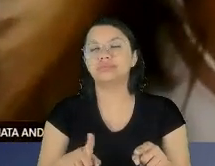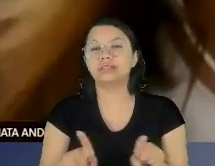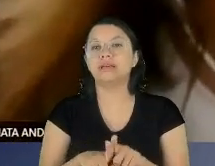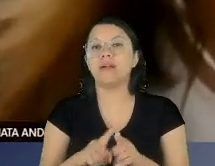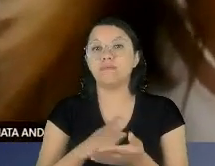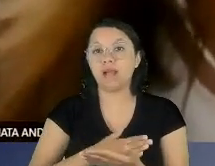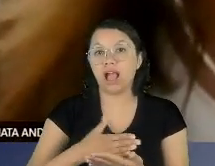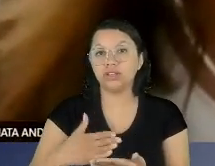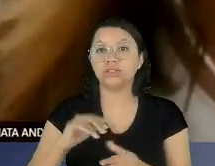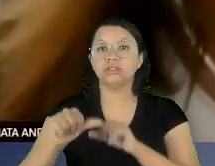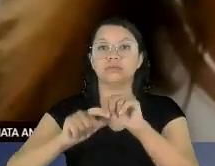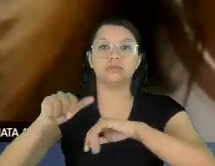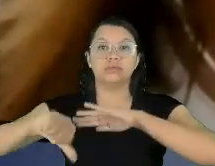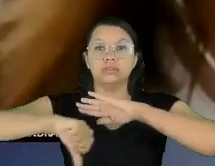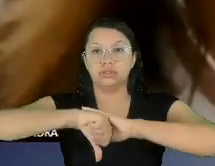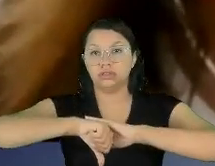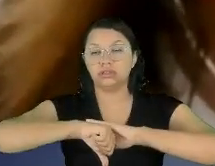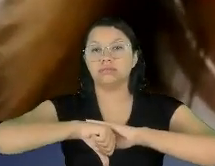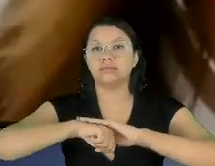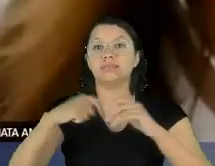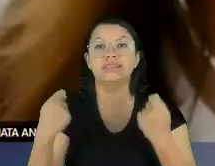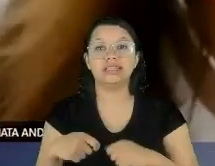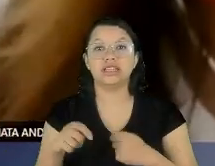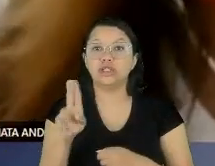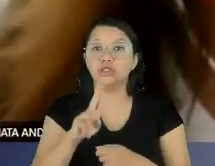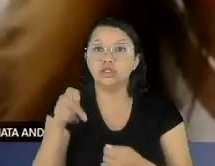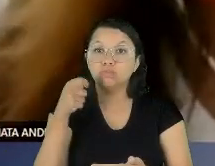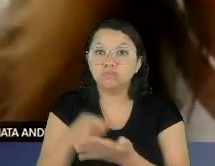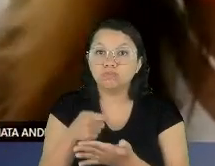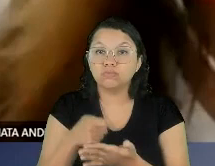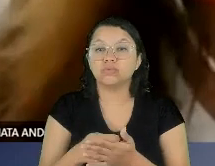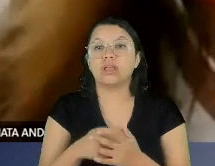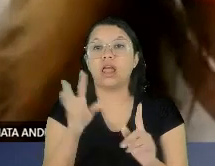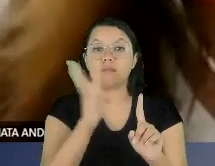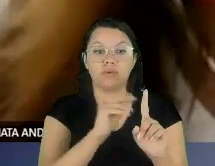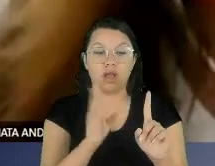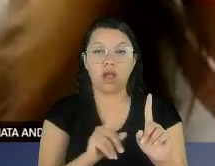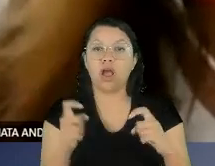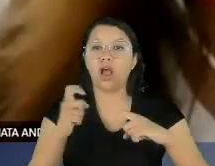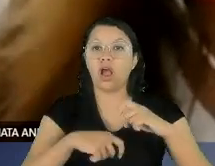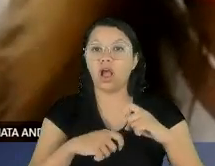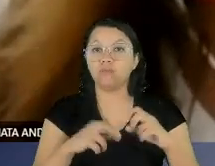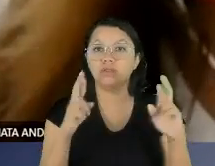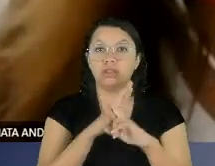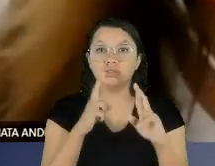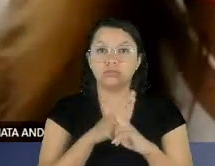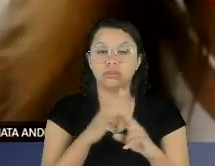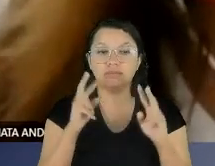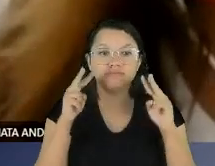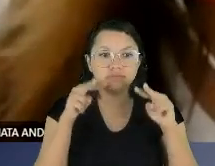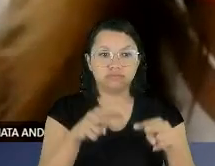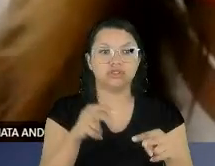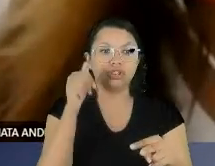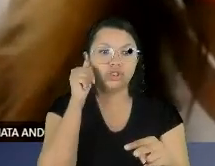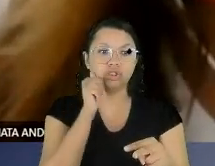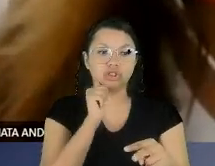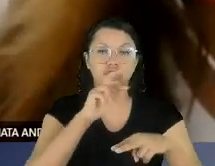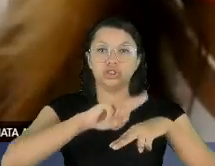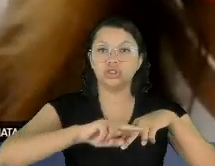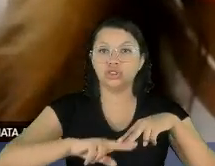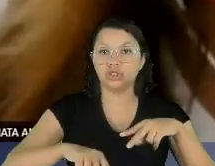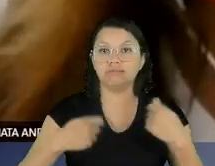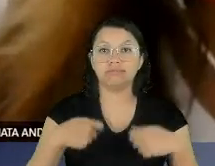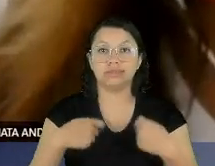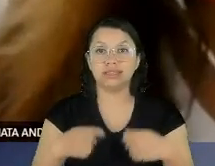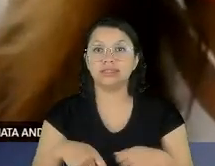da criminalização, que é, por exemplo, a necessidade de aplicação da lei de importunação numa perspectiva de gênero, a necessidade de capacitação